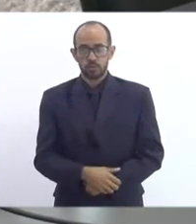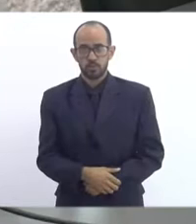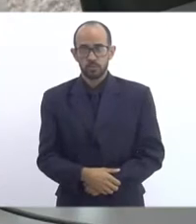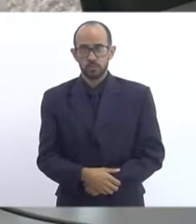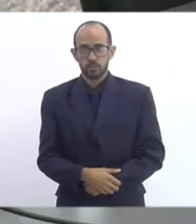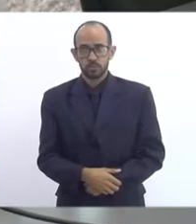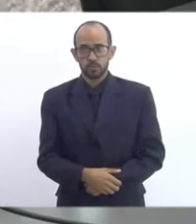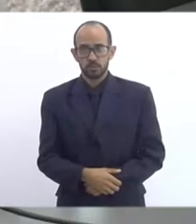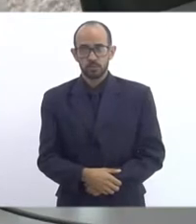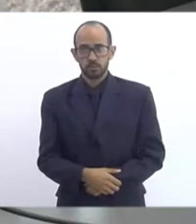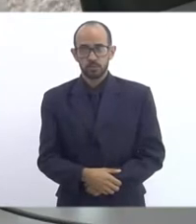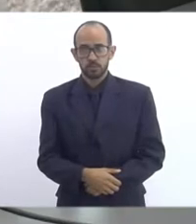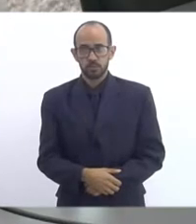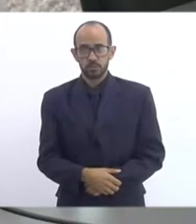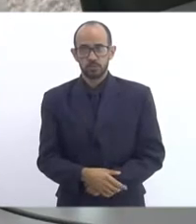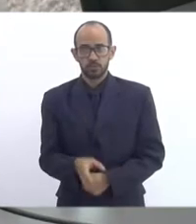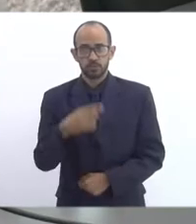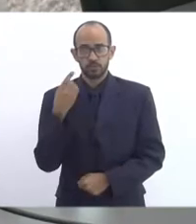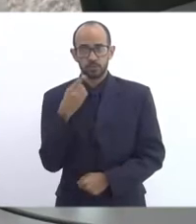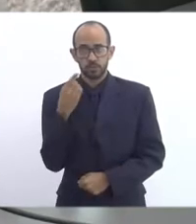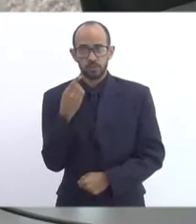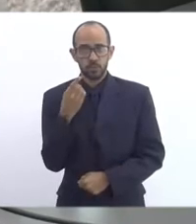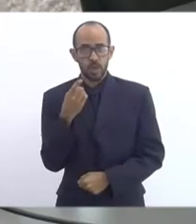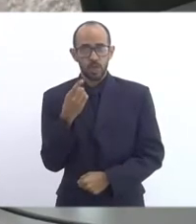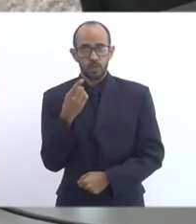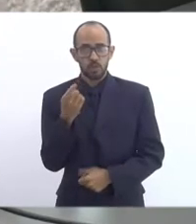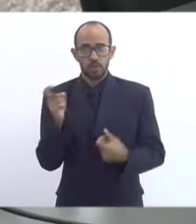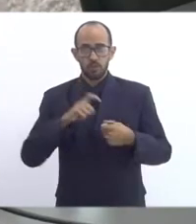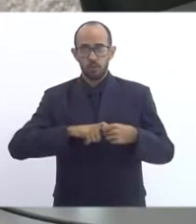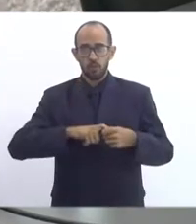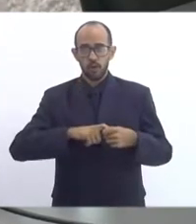3404. O deputado devolveu sem voto.